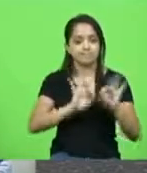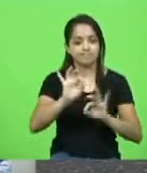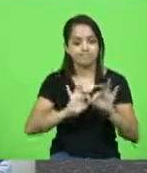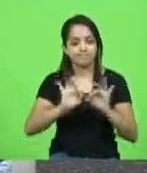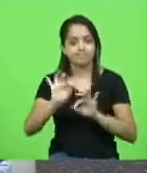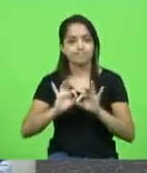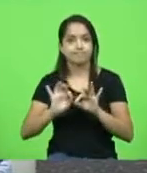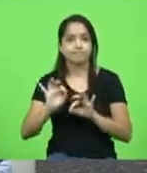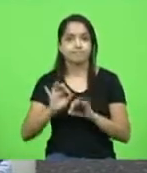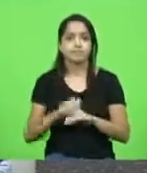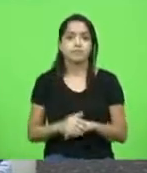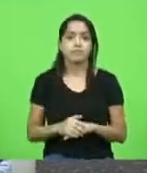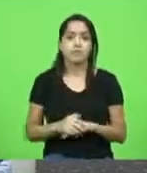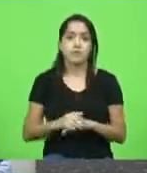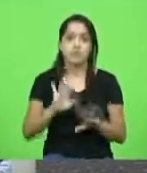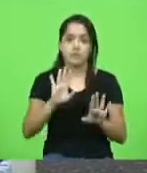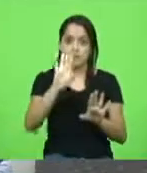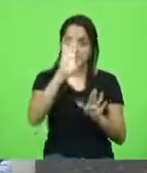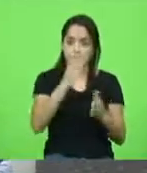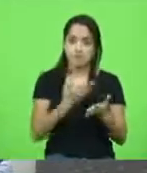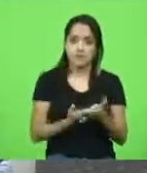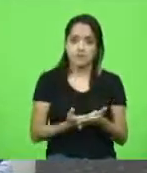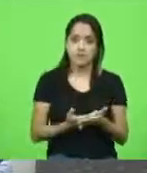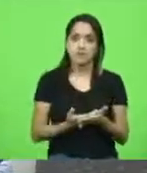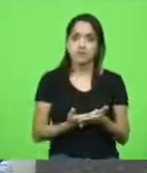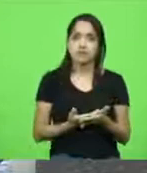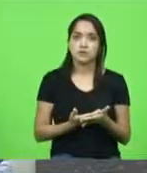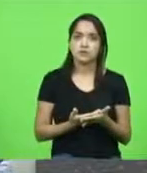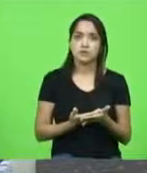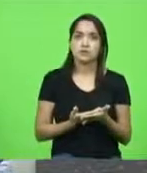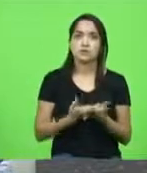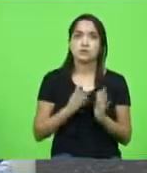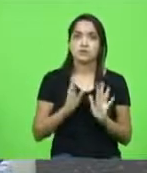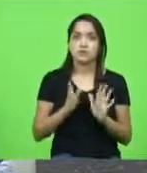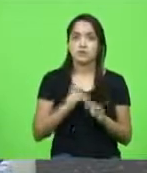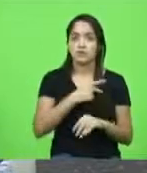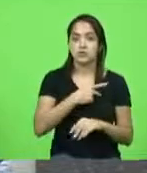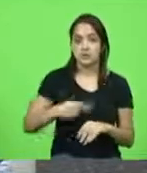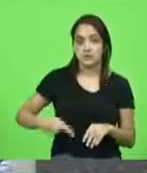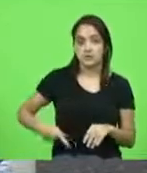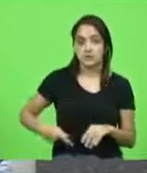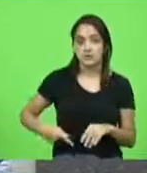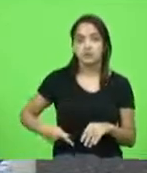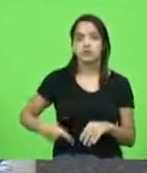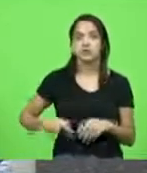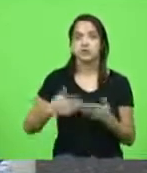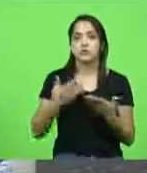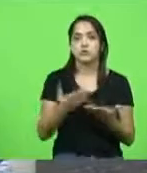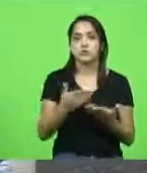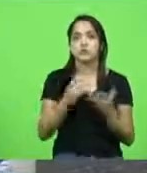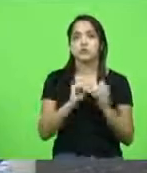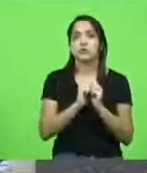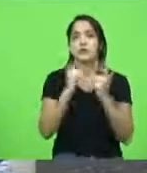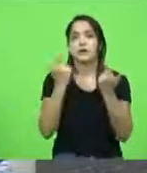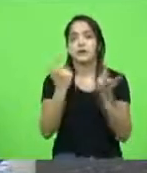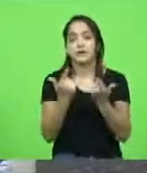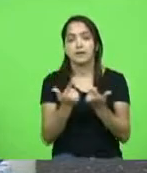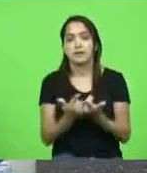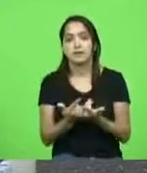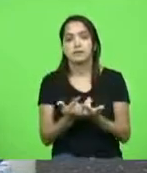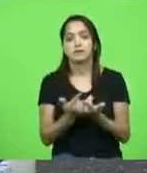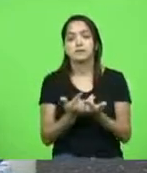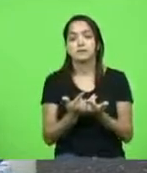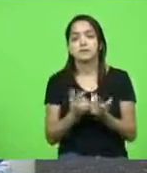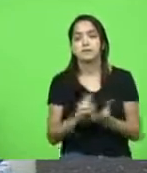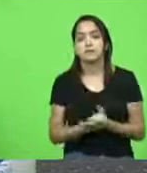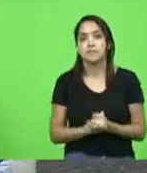acredita Deputado Silvio e já presidiu essa casa e